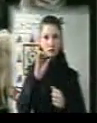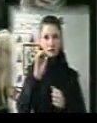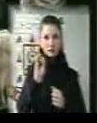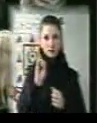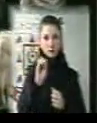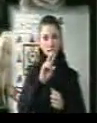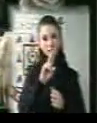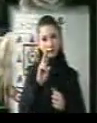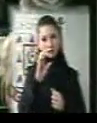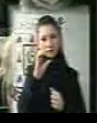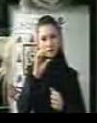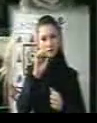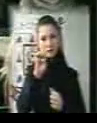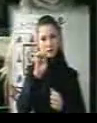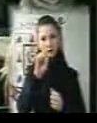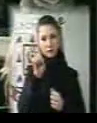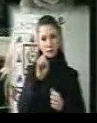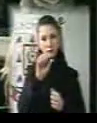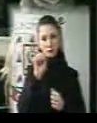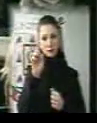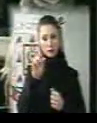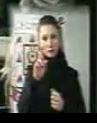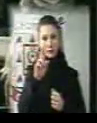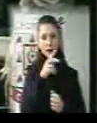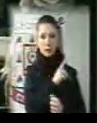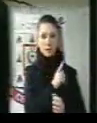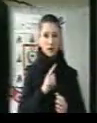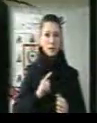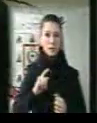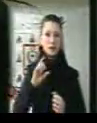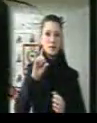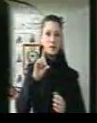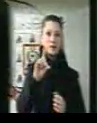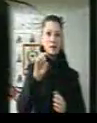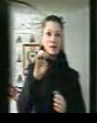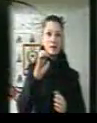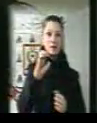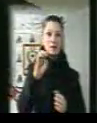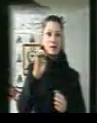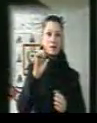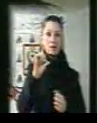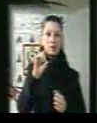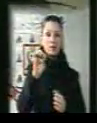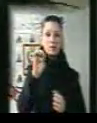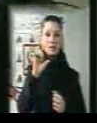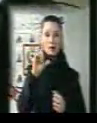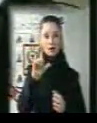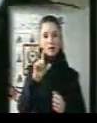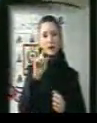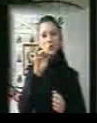Smilevski, e o presidente da CDL, Gelson Felipe.